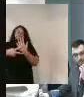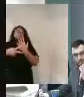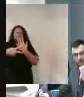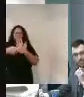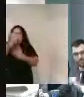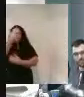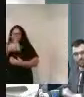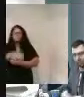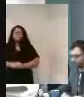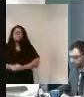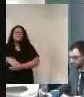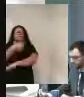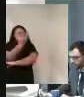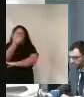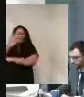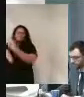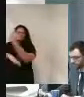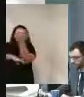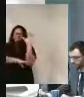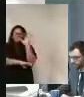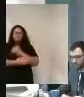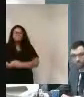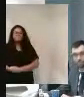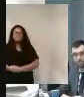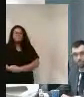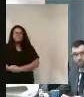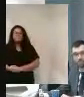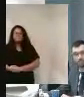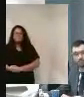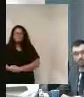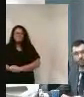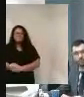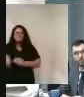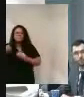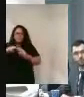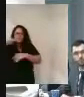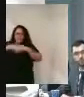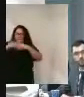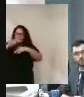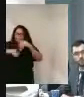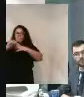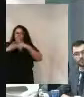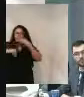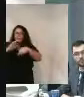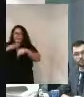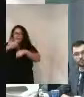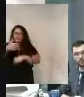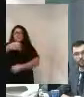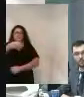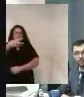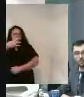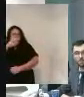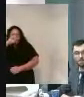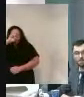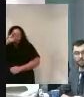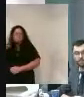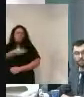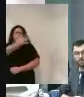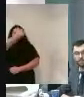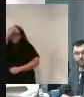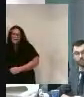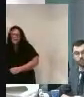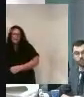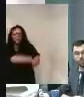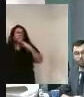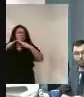subsistência de mais de 3 bilhões de pessoas que vivem ao longo dos rios. Pode passar, por